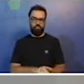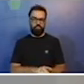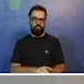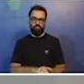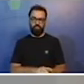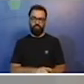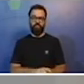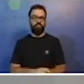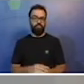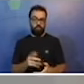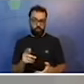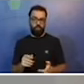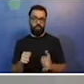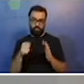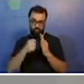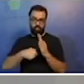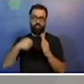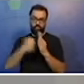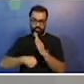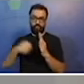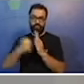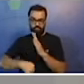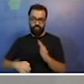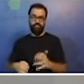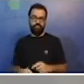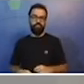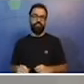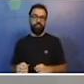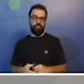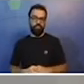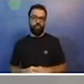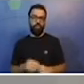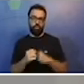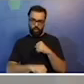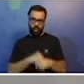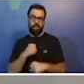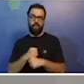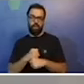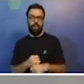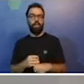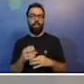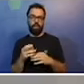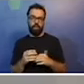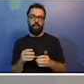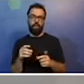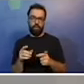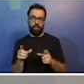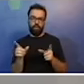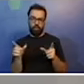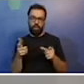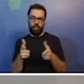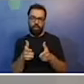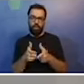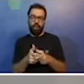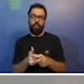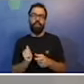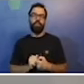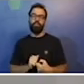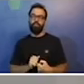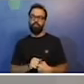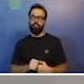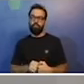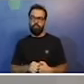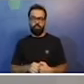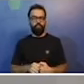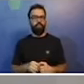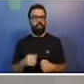percam a esperança. Nós estamos já em reta final, temos só mais um tempo aí de aulas remotas. Se